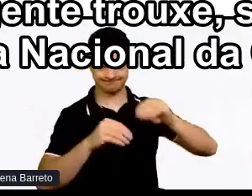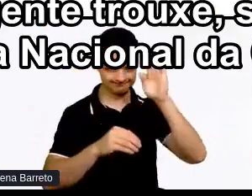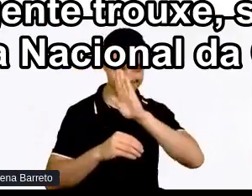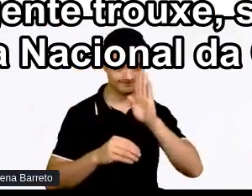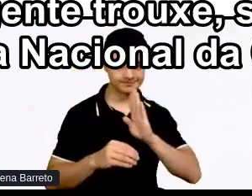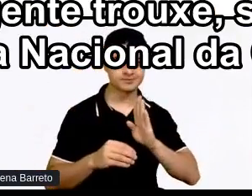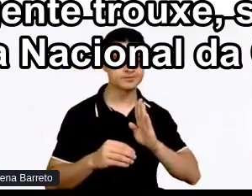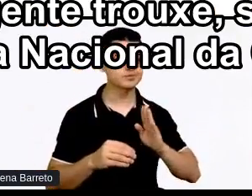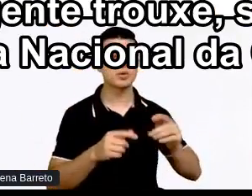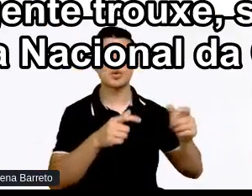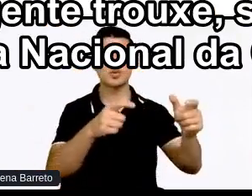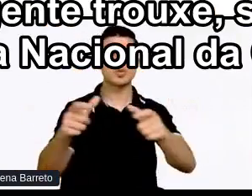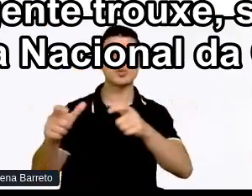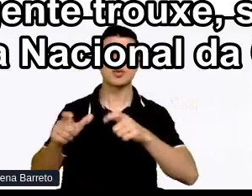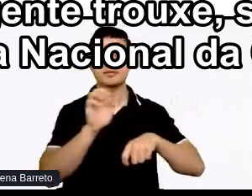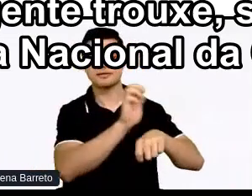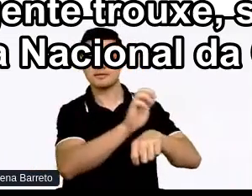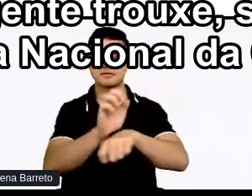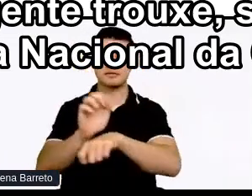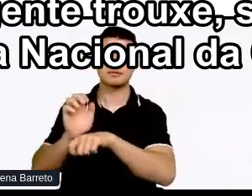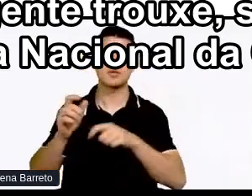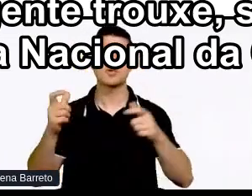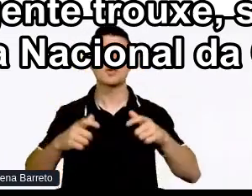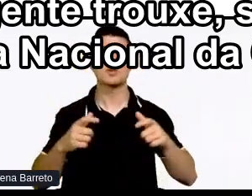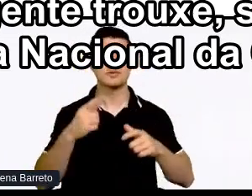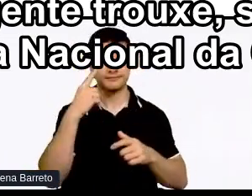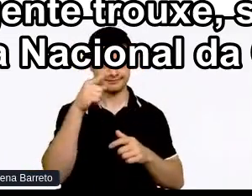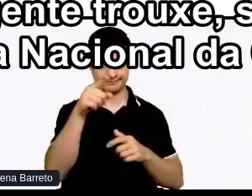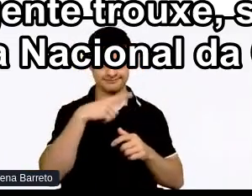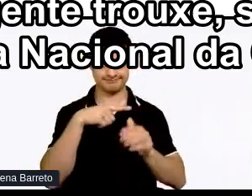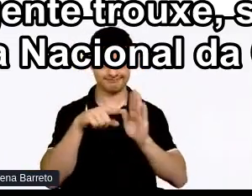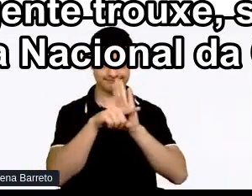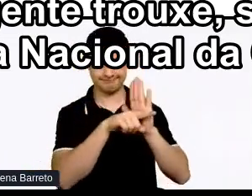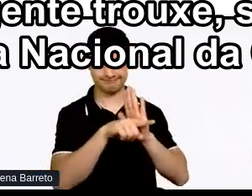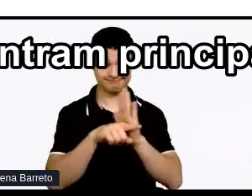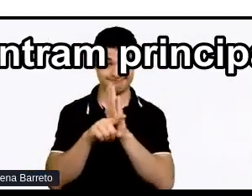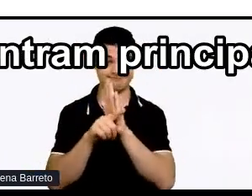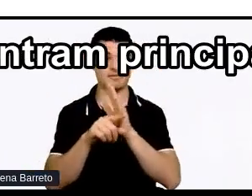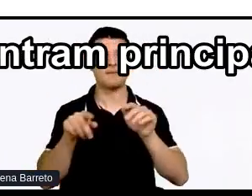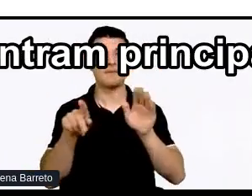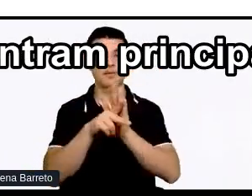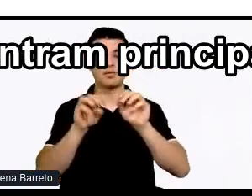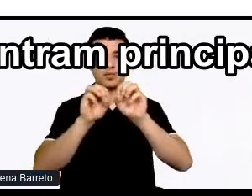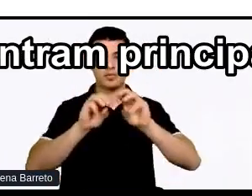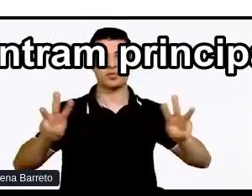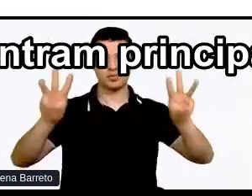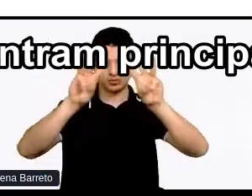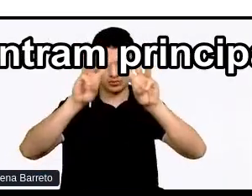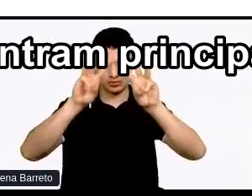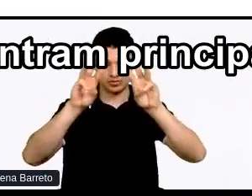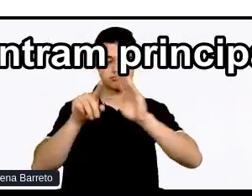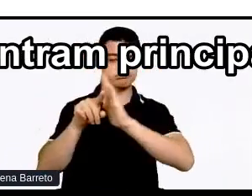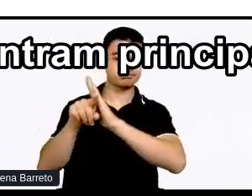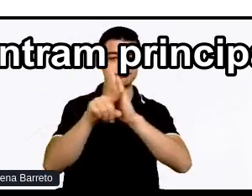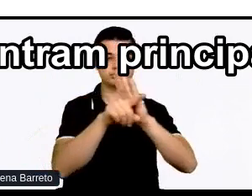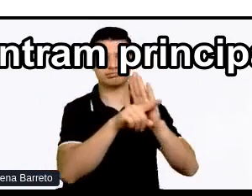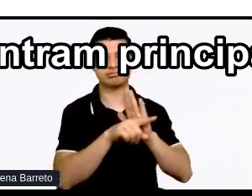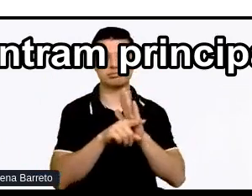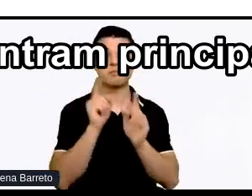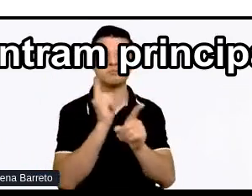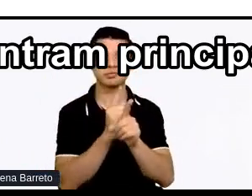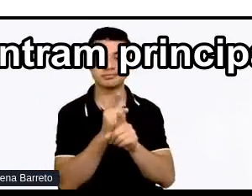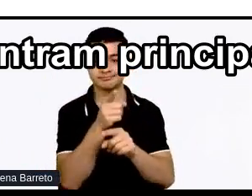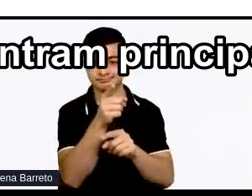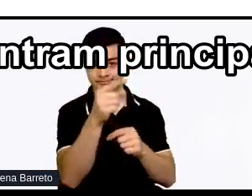trouxe sobre essa pesquisa, né, da Agência Nacional da ONU para refugiados, que eles se concentram principalmente